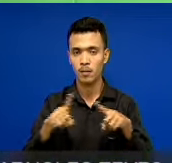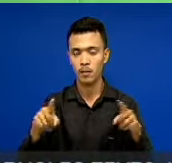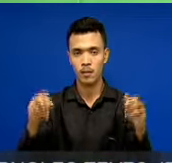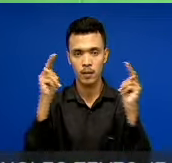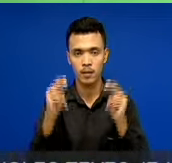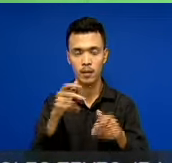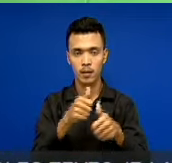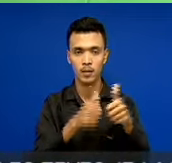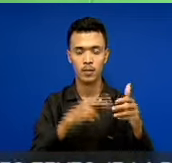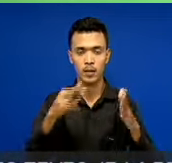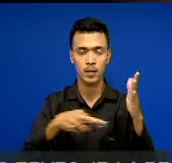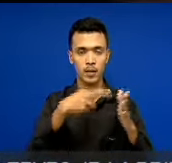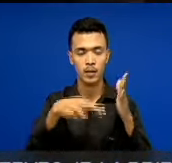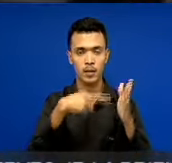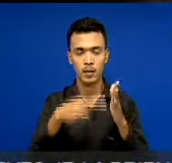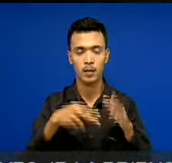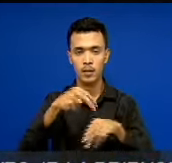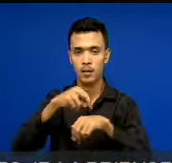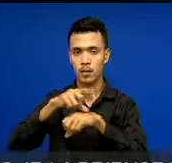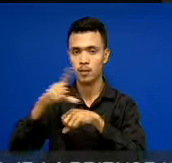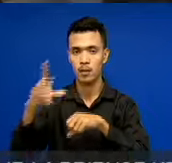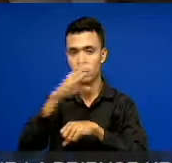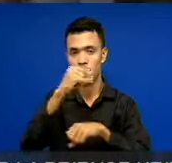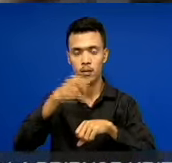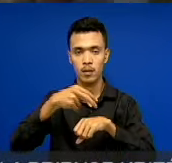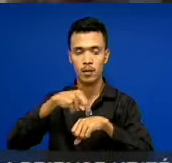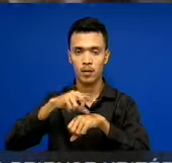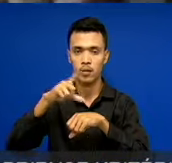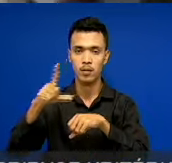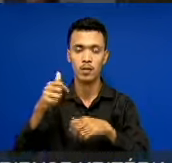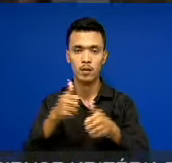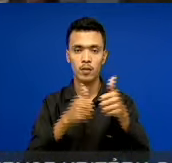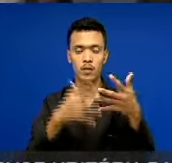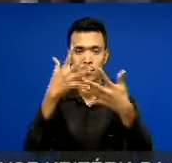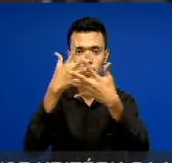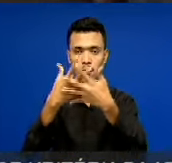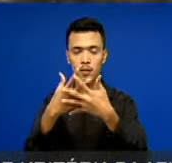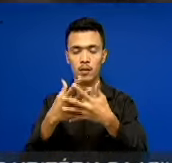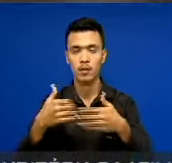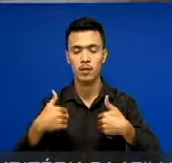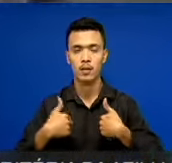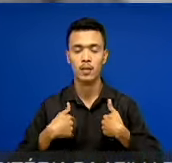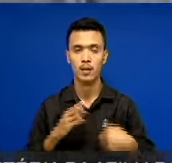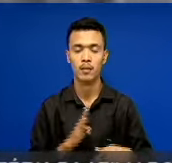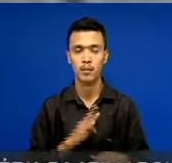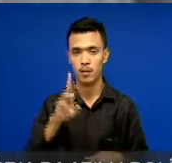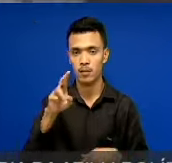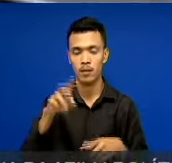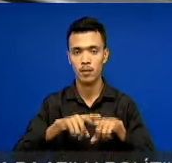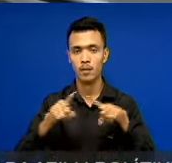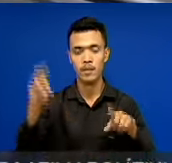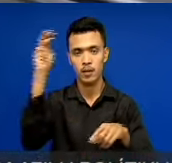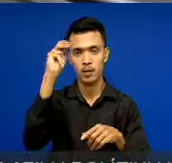italiano, nacional e internacional. Antes, né, Arnolfo TVCR cumpriu uma prisão preventiva e a prisão becora. Mas, bicha,